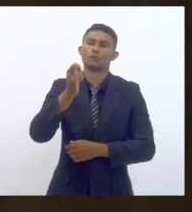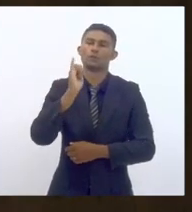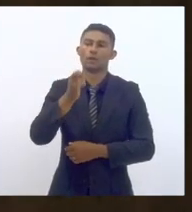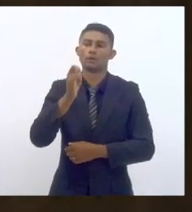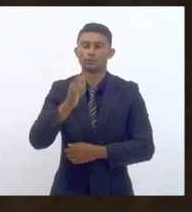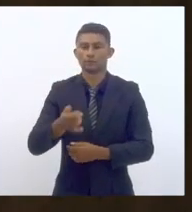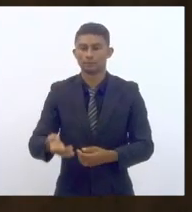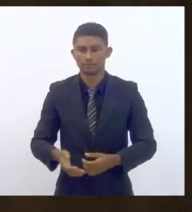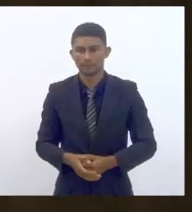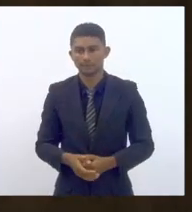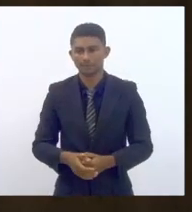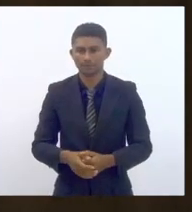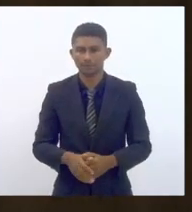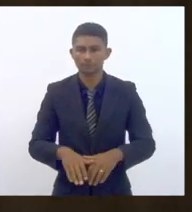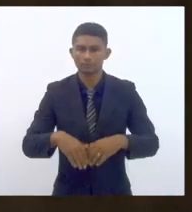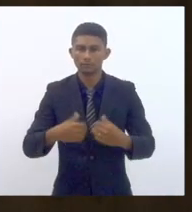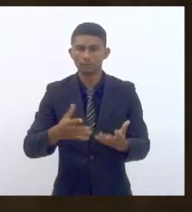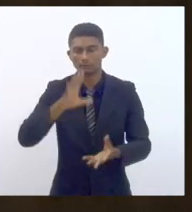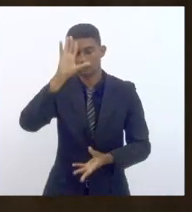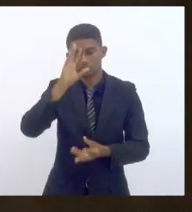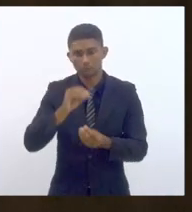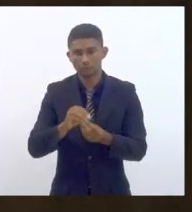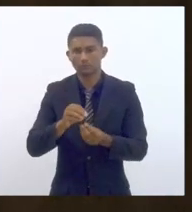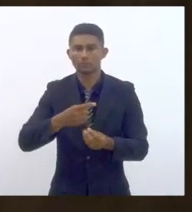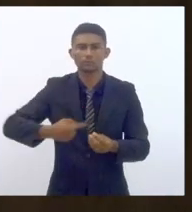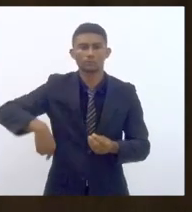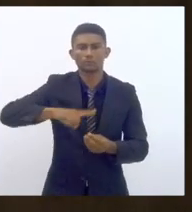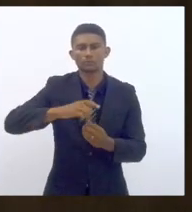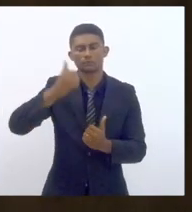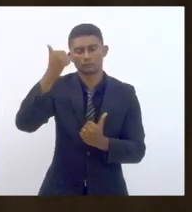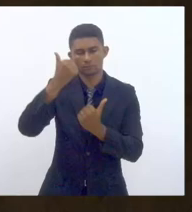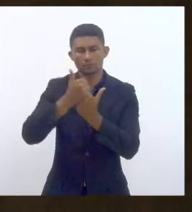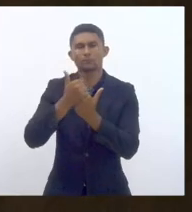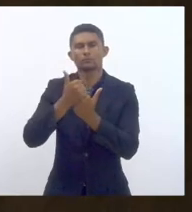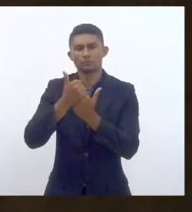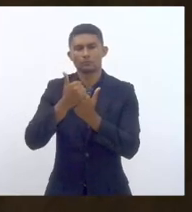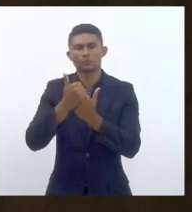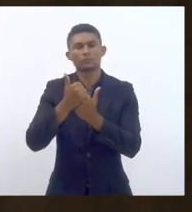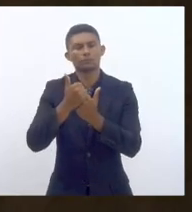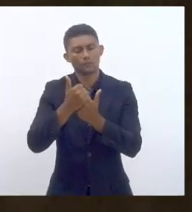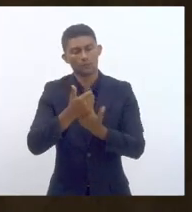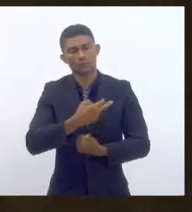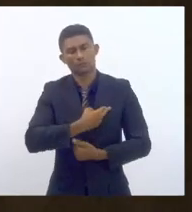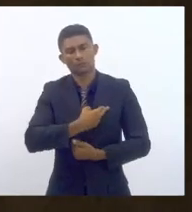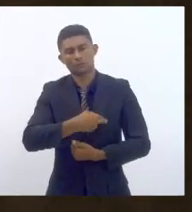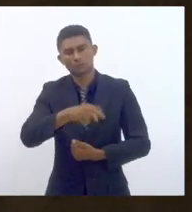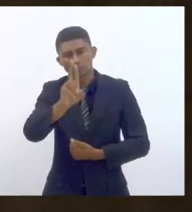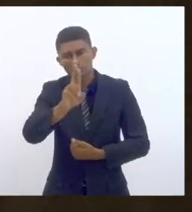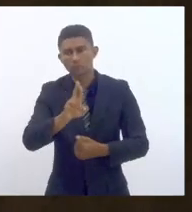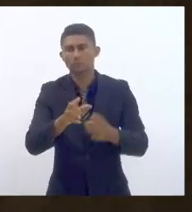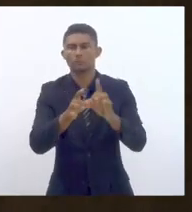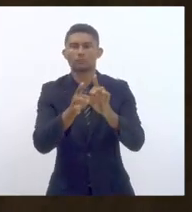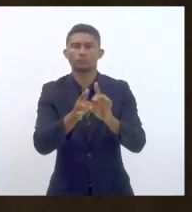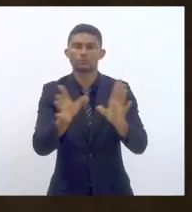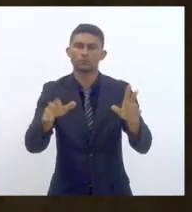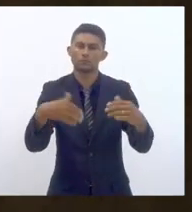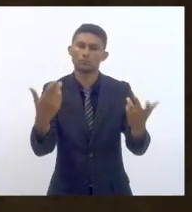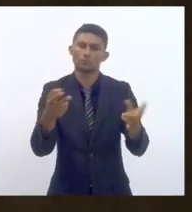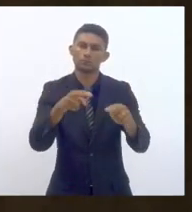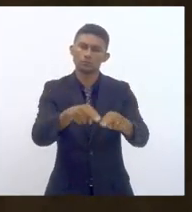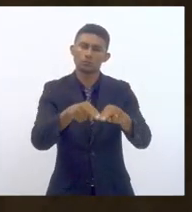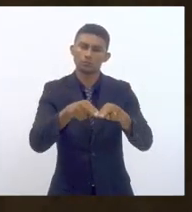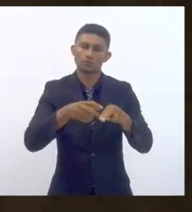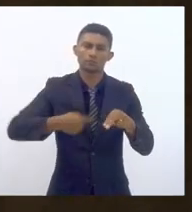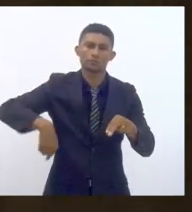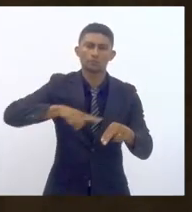Evidencia-se que somos defensores de total e ampla liberdade religiosa, razão pela qual